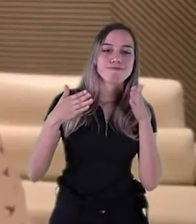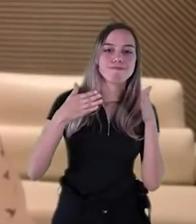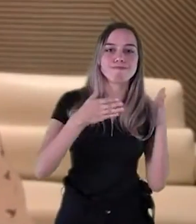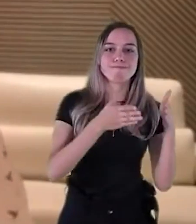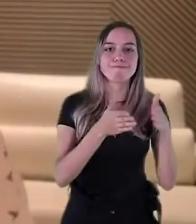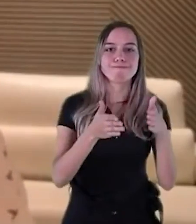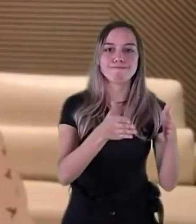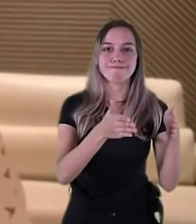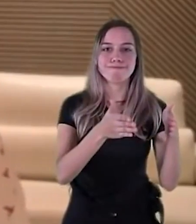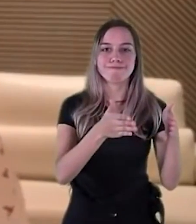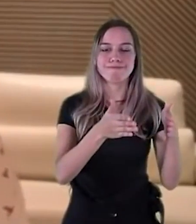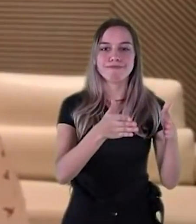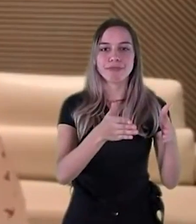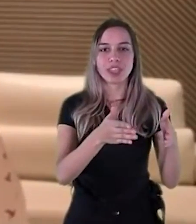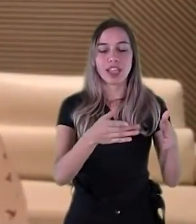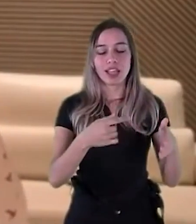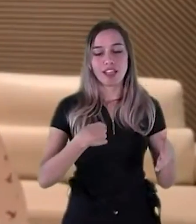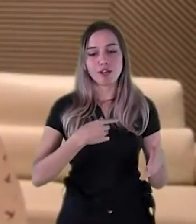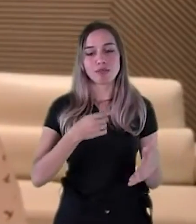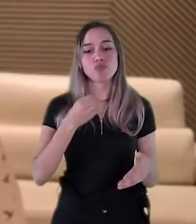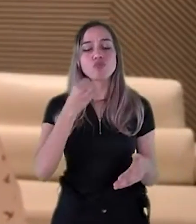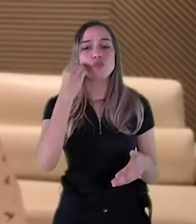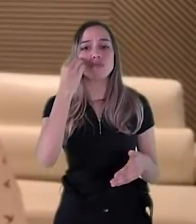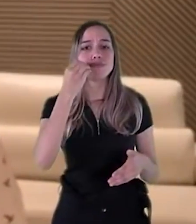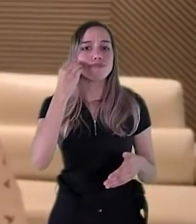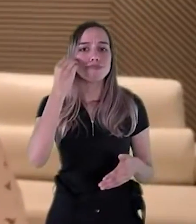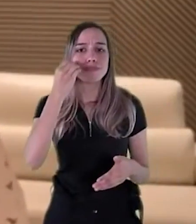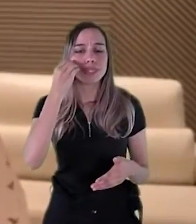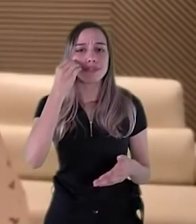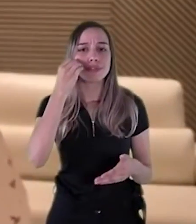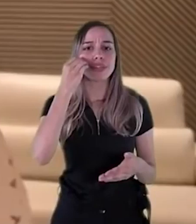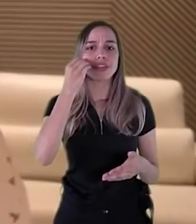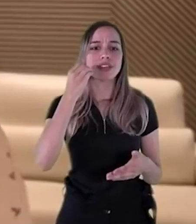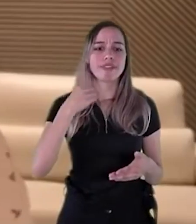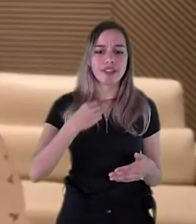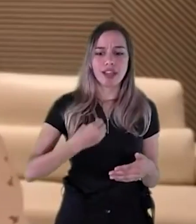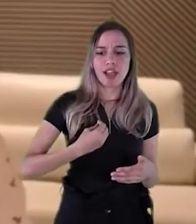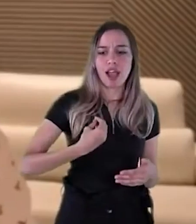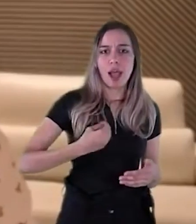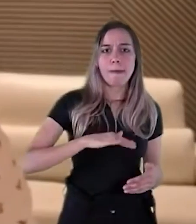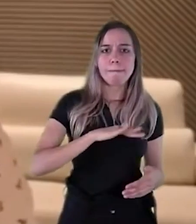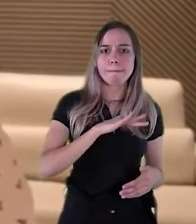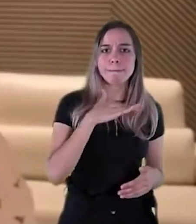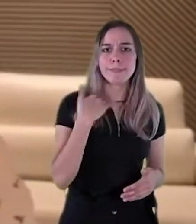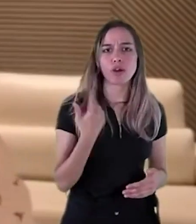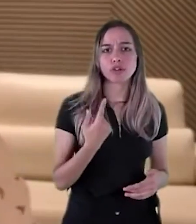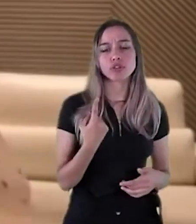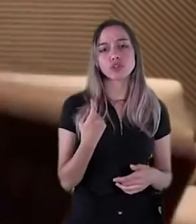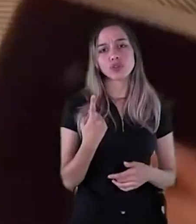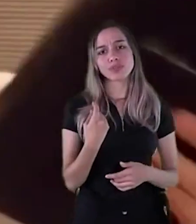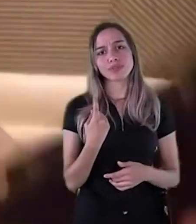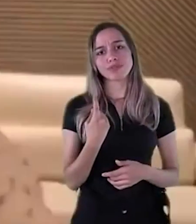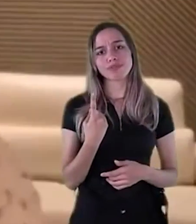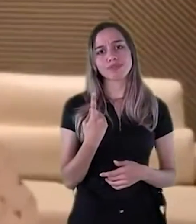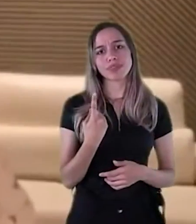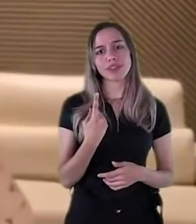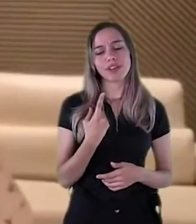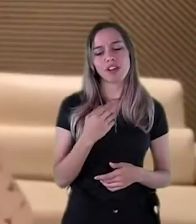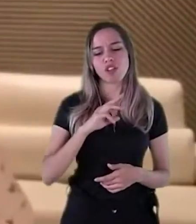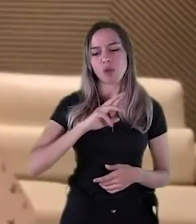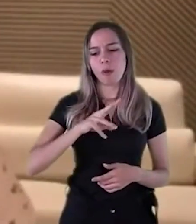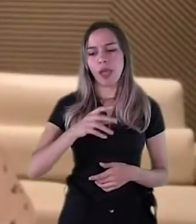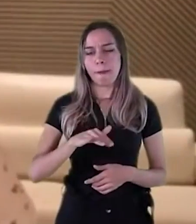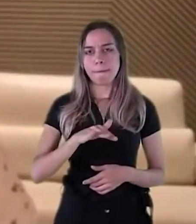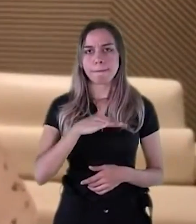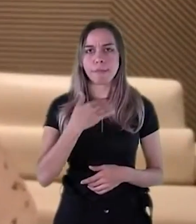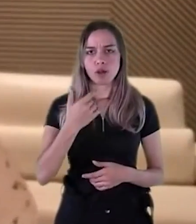vida, nós experimentamos esse corredor sombrio que nós chamamos de morte, que não é a morte do corpo, mas é a morte dos